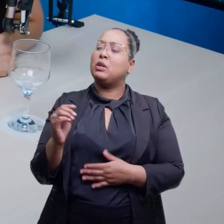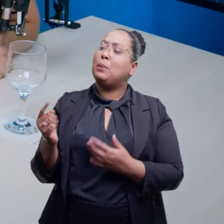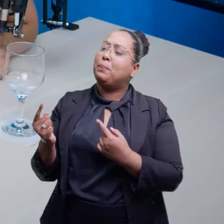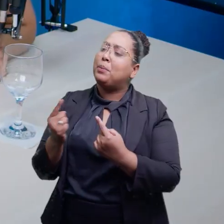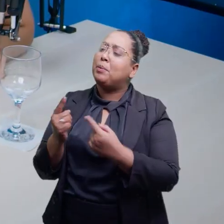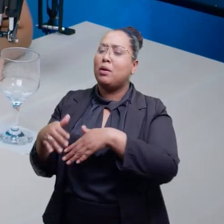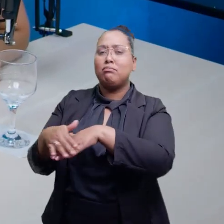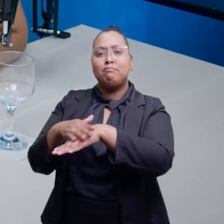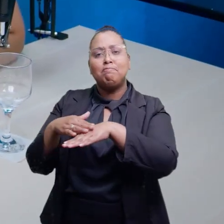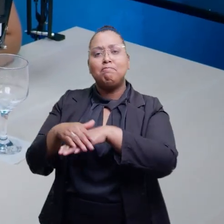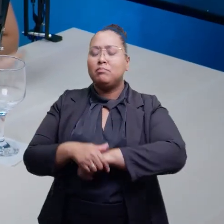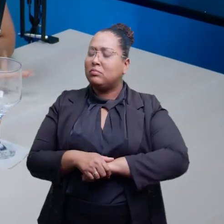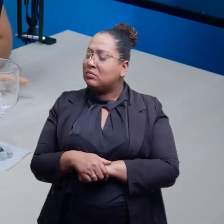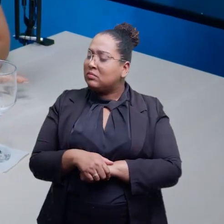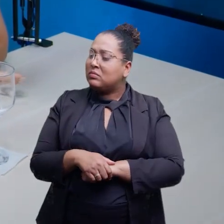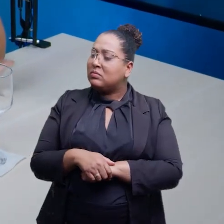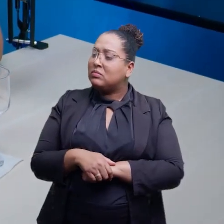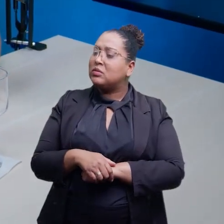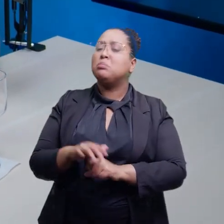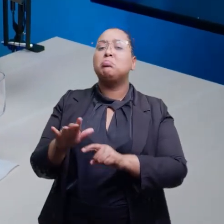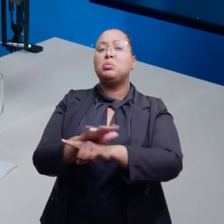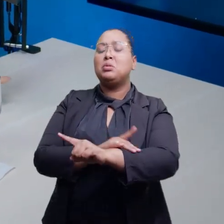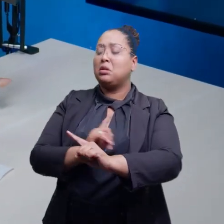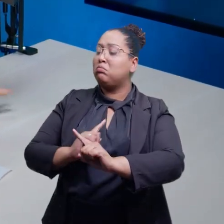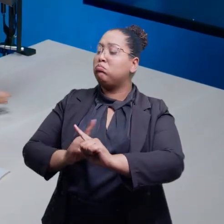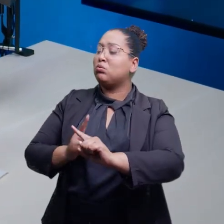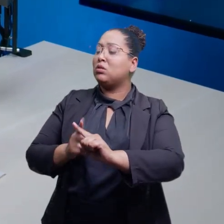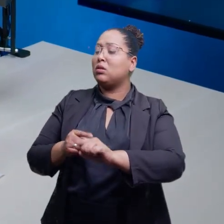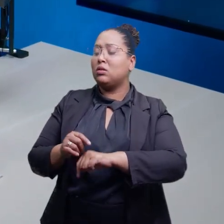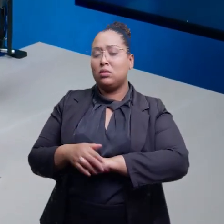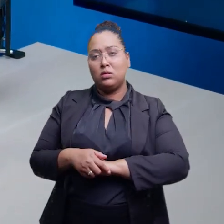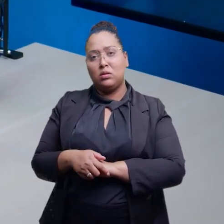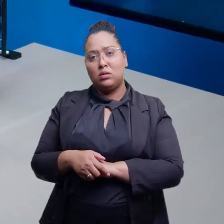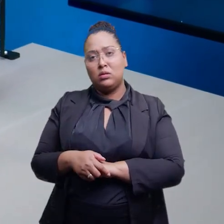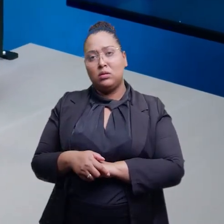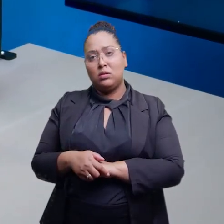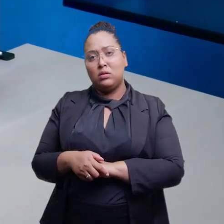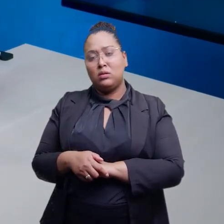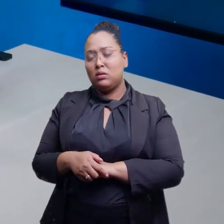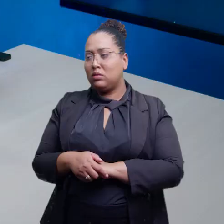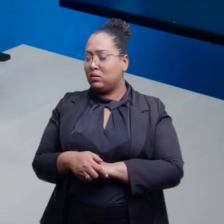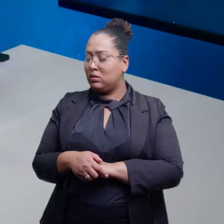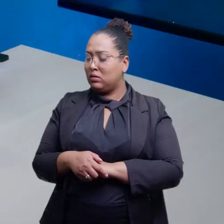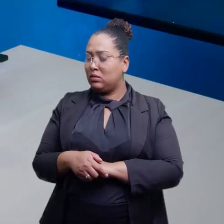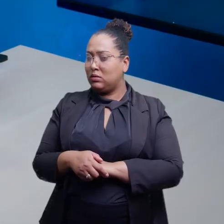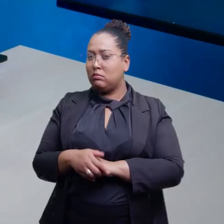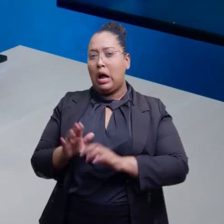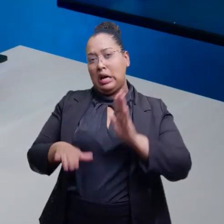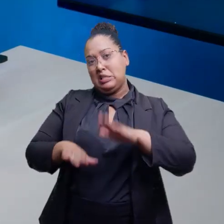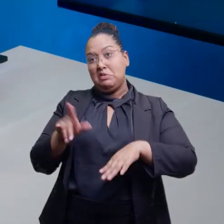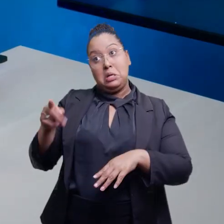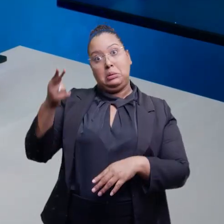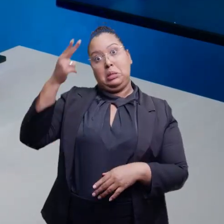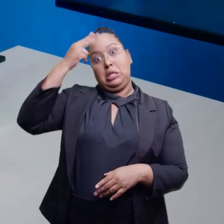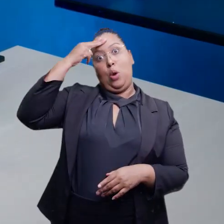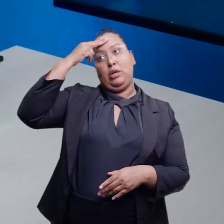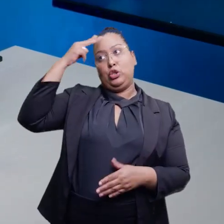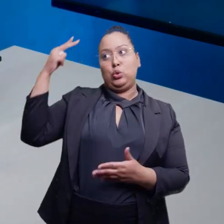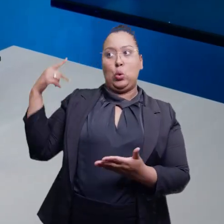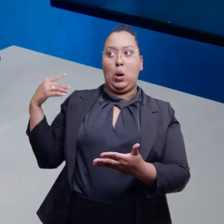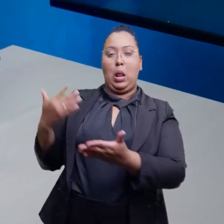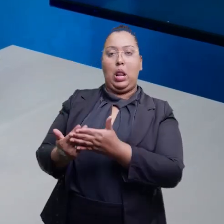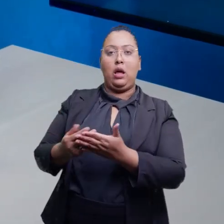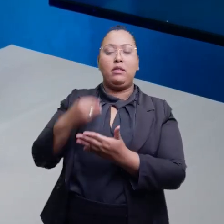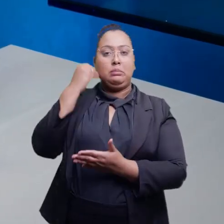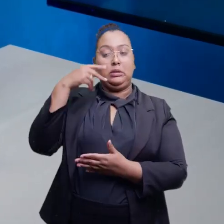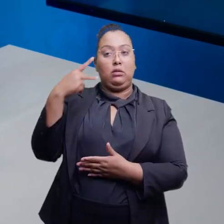estava, e eu conversando com ela, e eu perguntei, falei assim, mas por quê, né? Eu pensei até nisso, falei, às vezes ela tá traumatizada de tudo que ela já